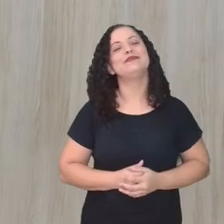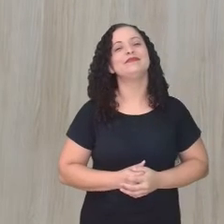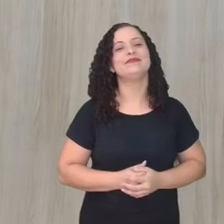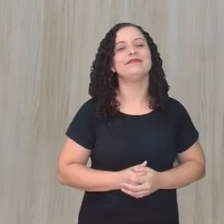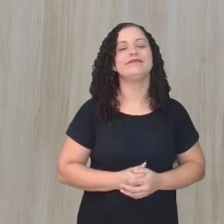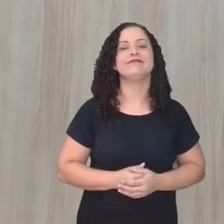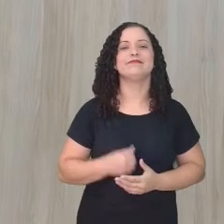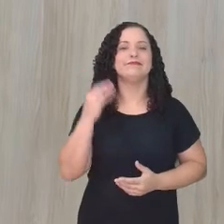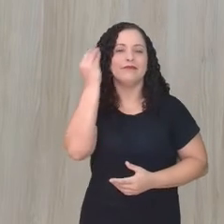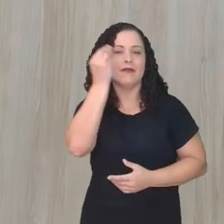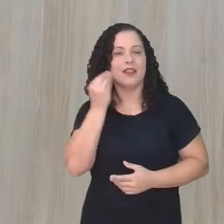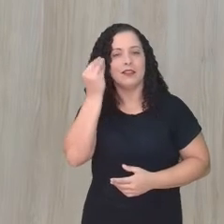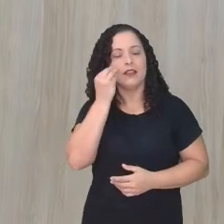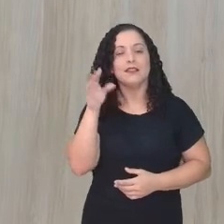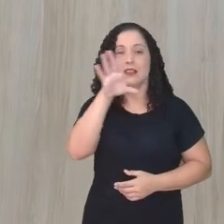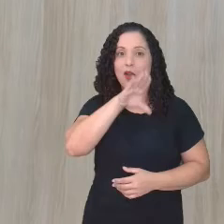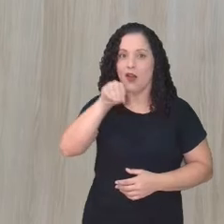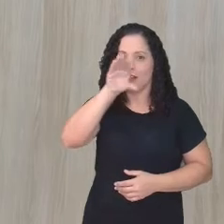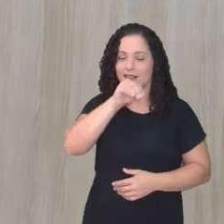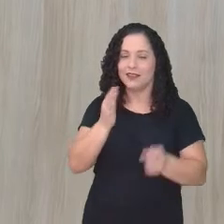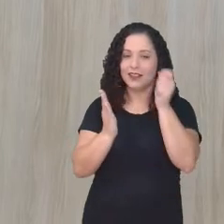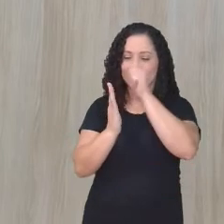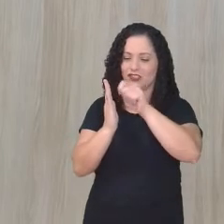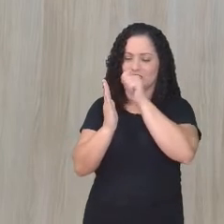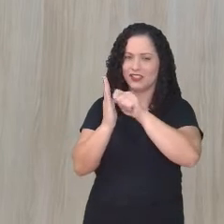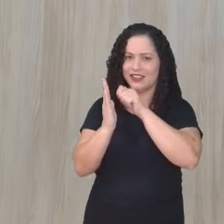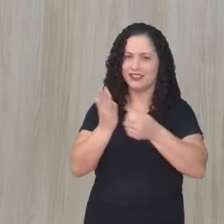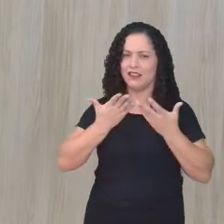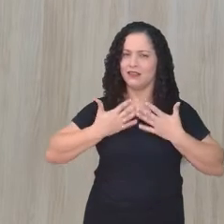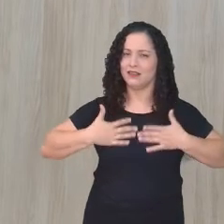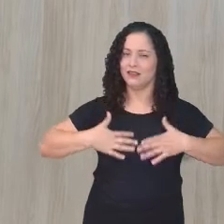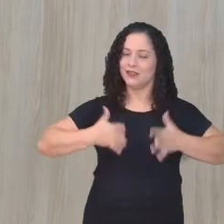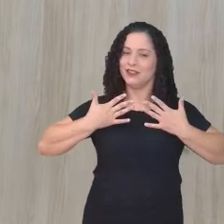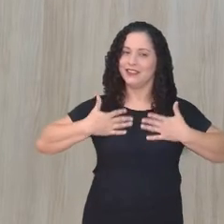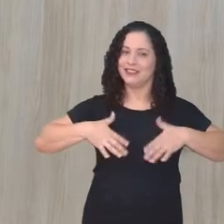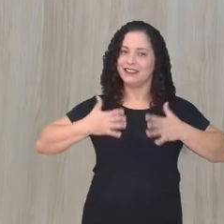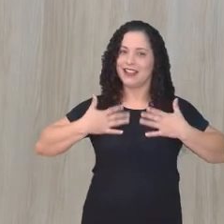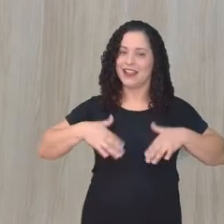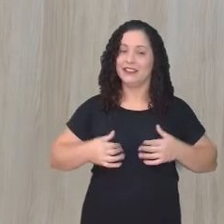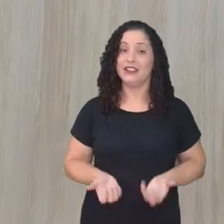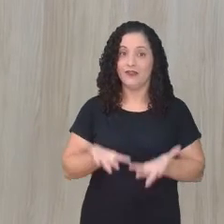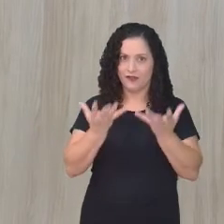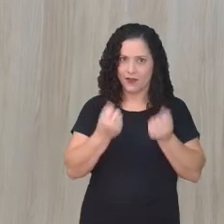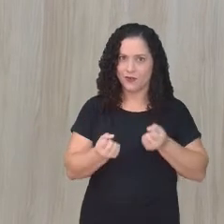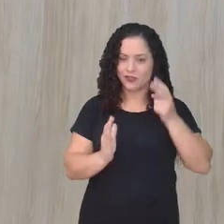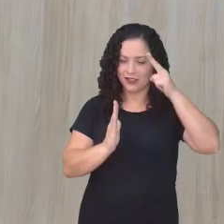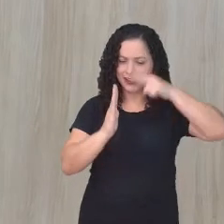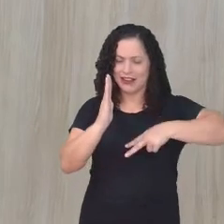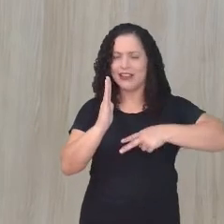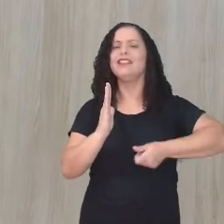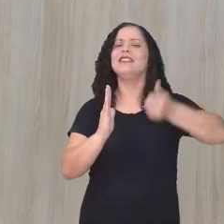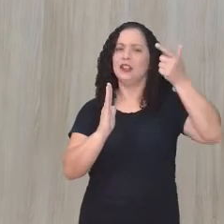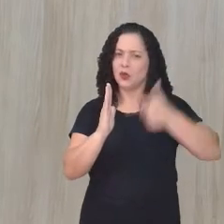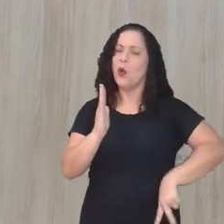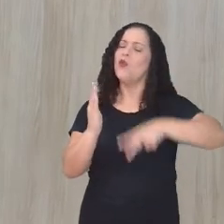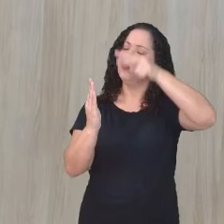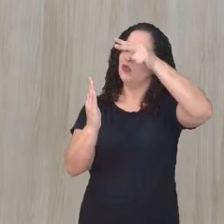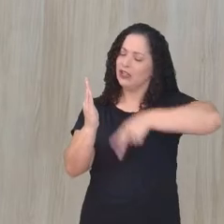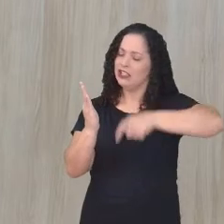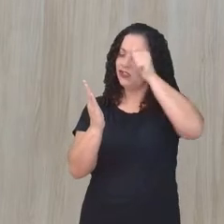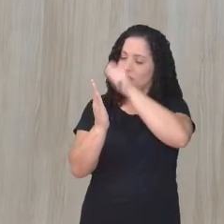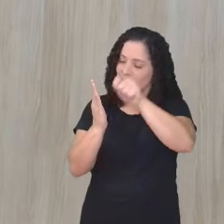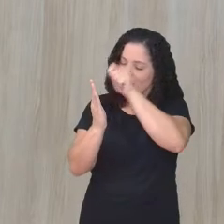E vivencia a oralidade e a escrita com tranquilidade. E vamos ler reler, escrever